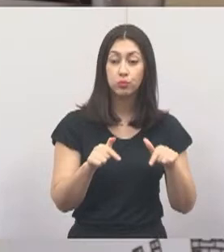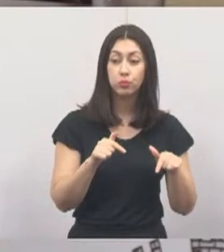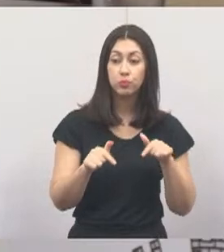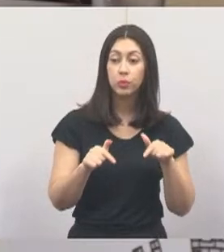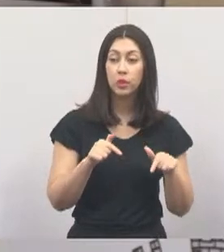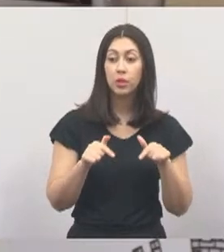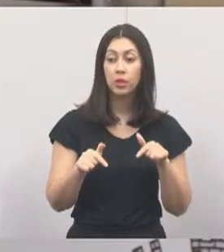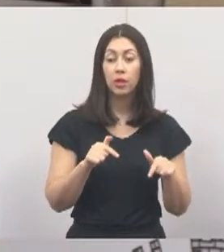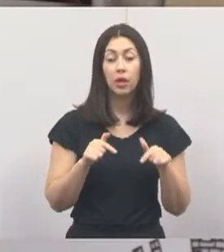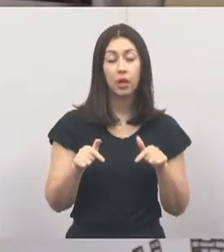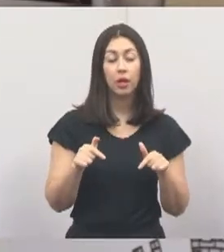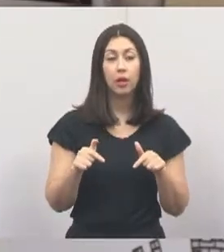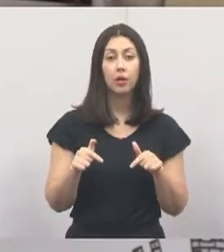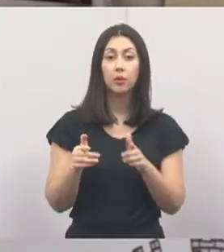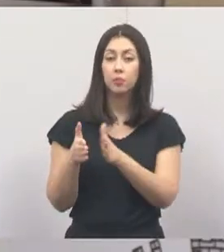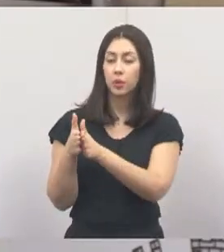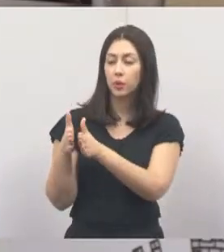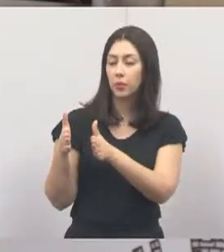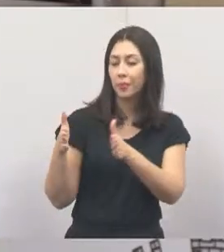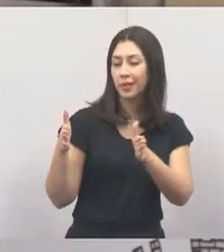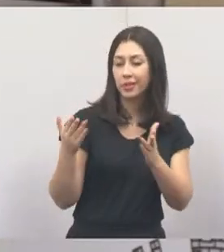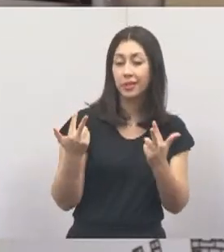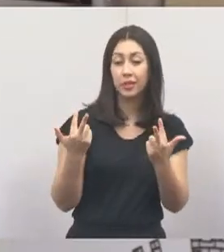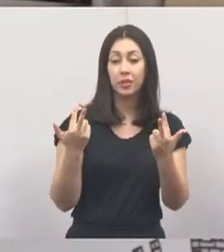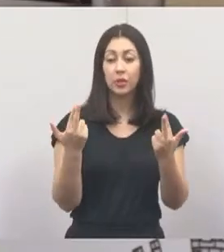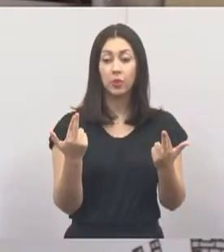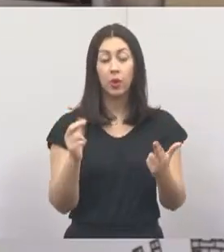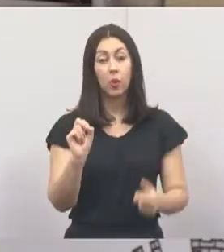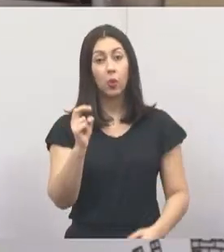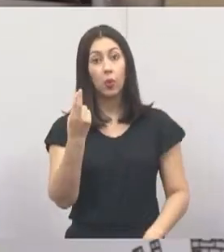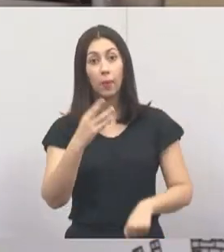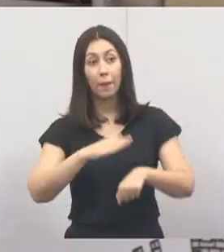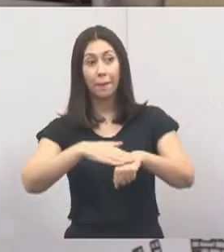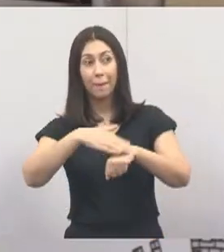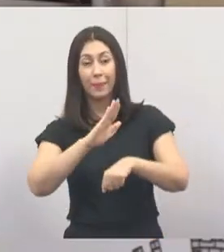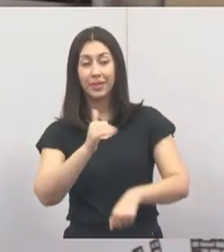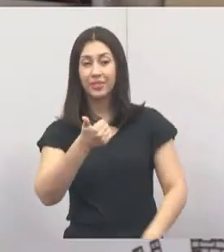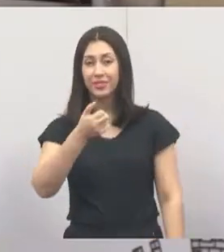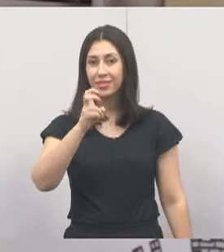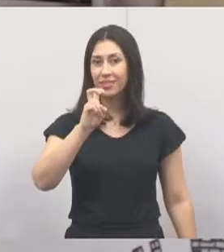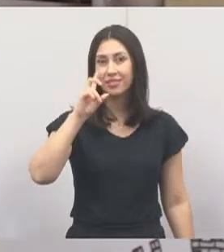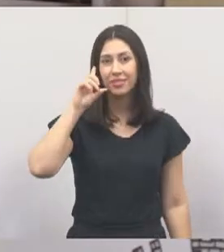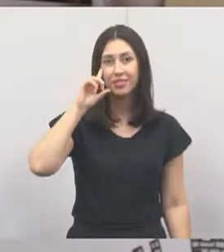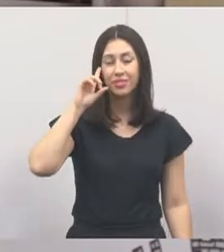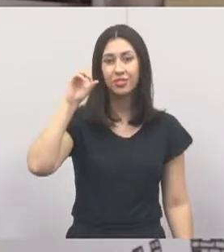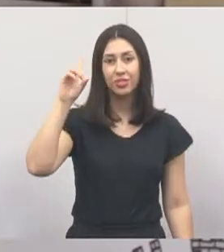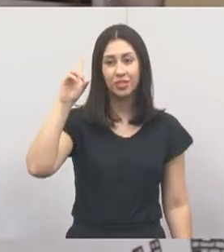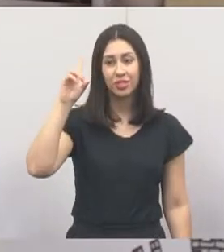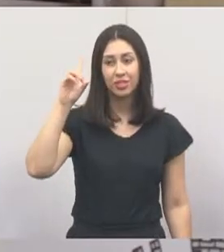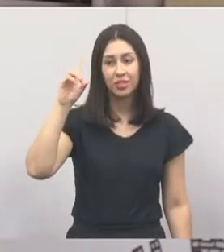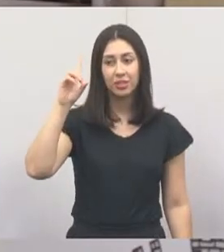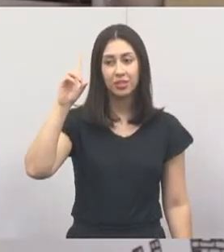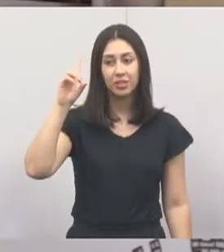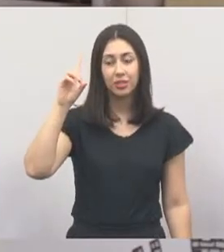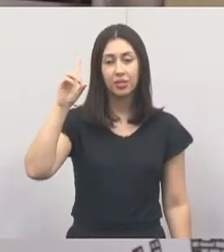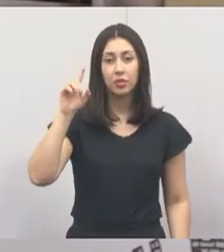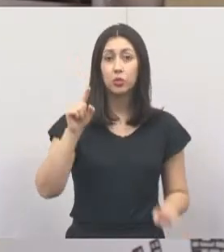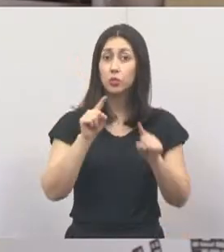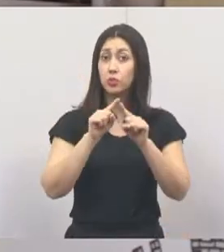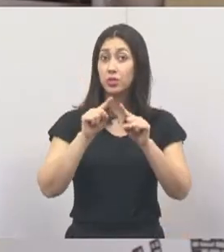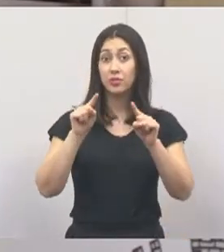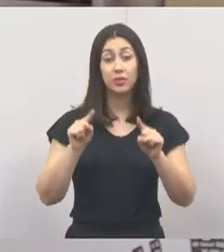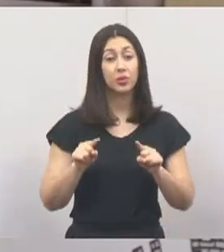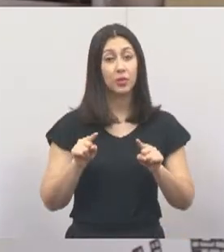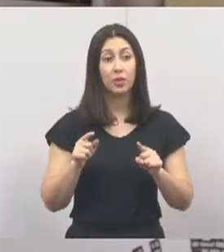regulamentada, por tempo igual ou superior a 15 dias, não será devido ao servidor